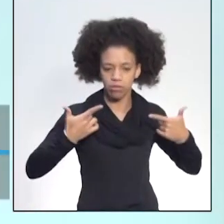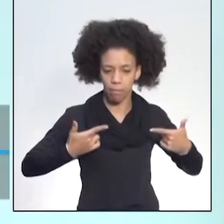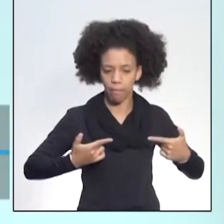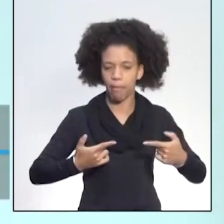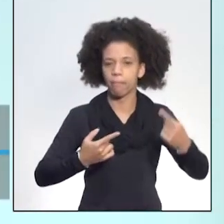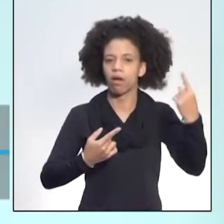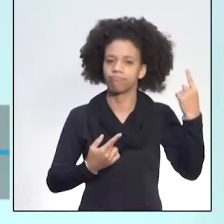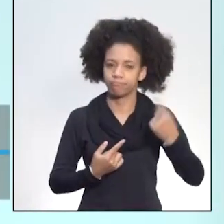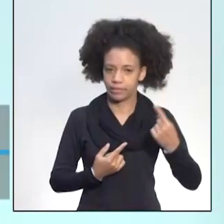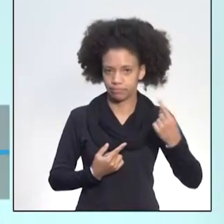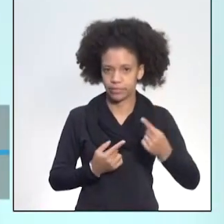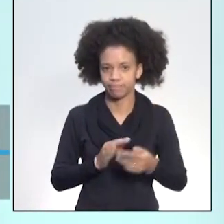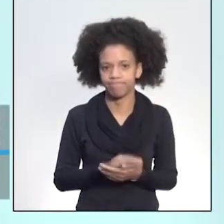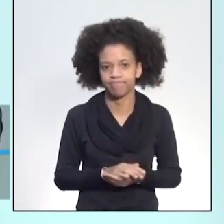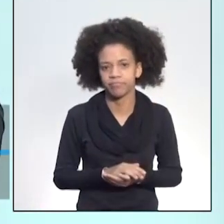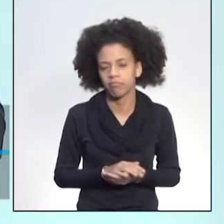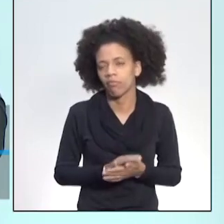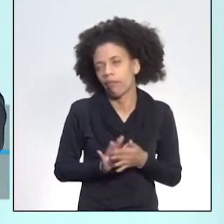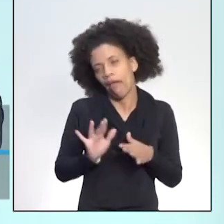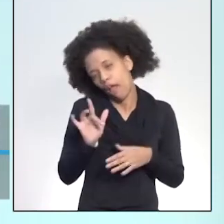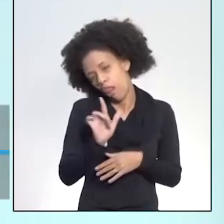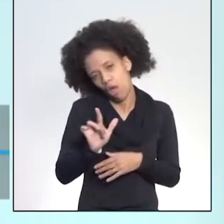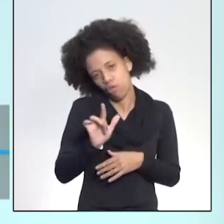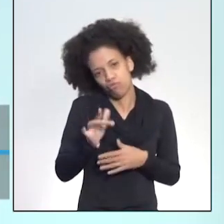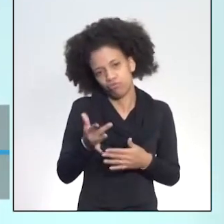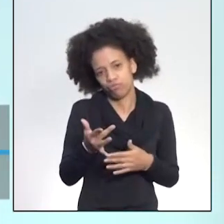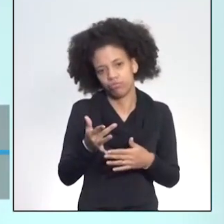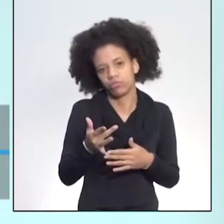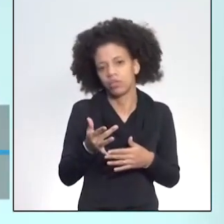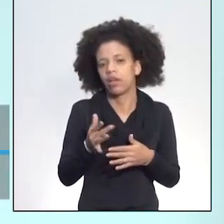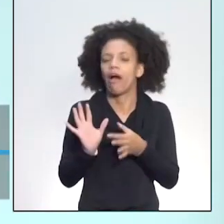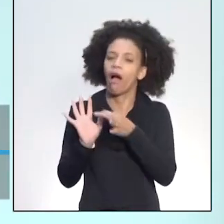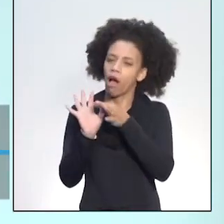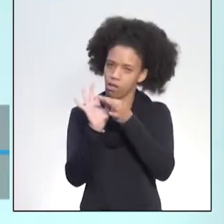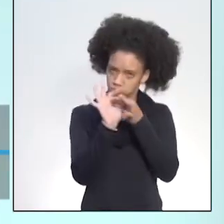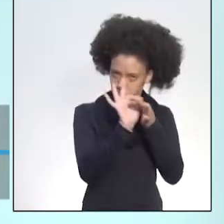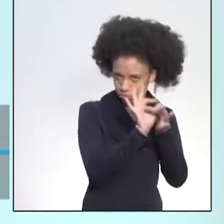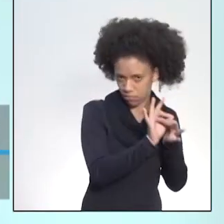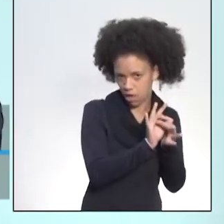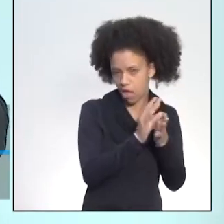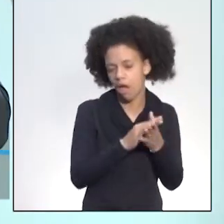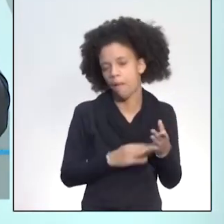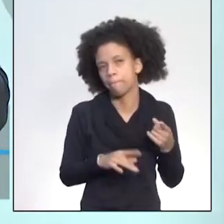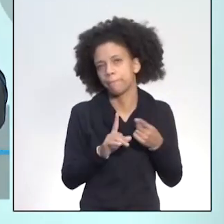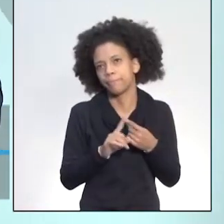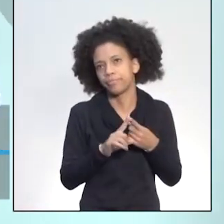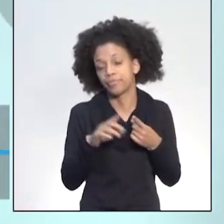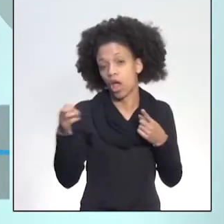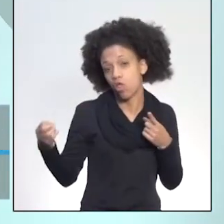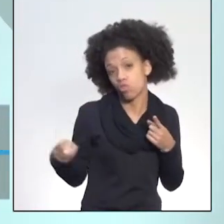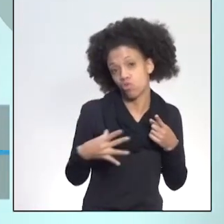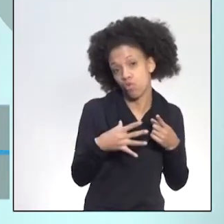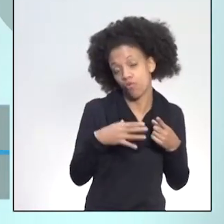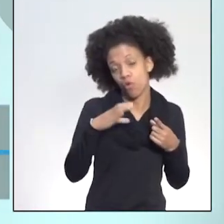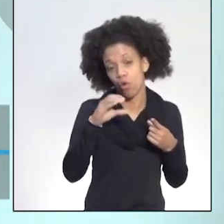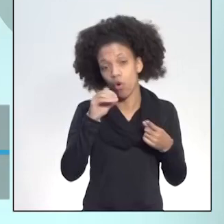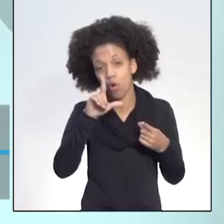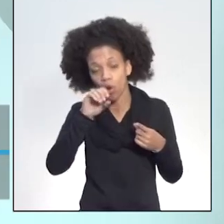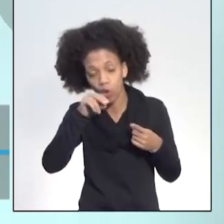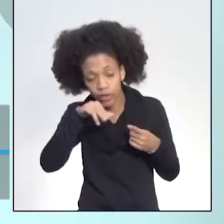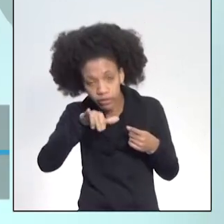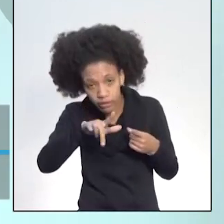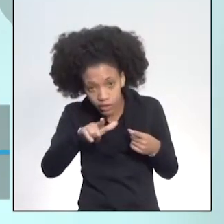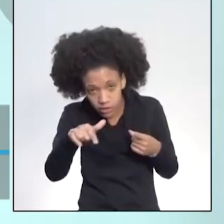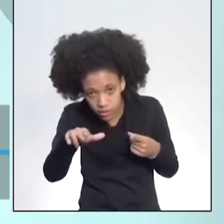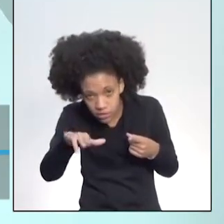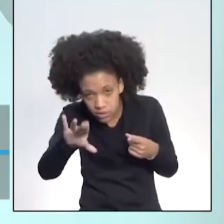Guerra Mundial. Não foi, é claro, está relacionada ao novo colonialismo, porque nós não